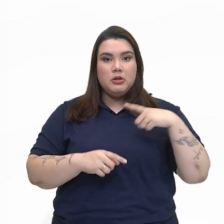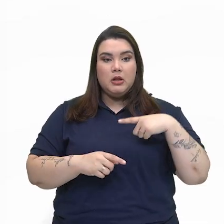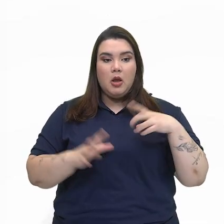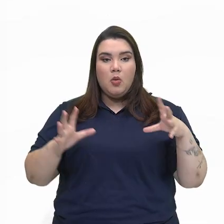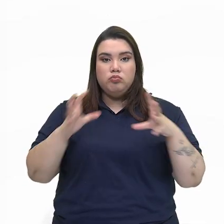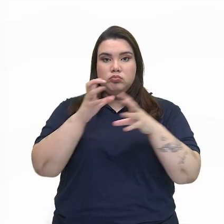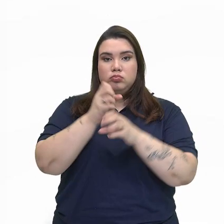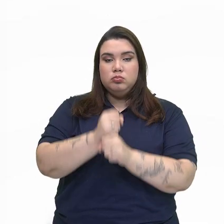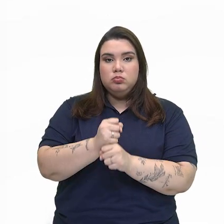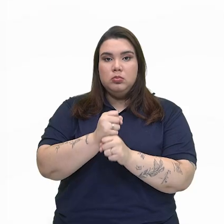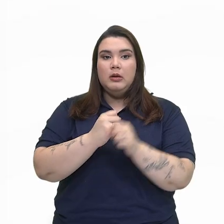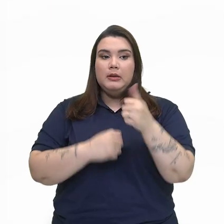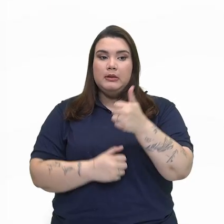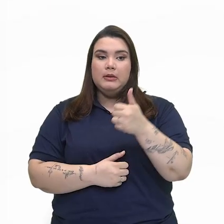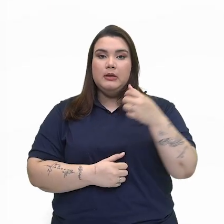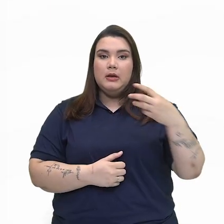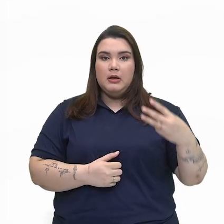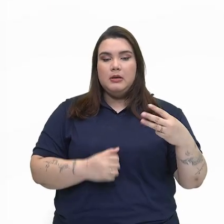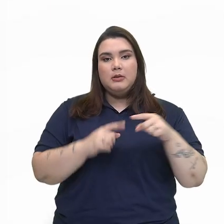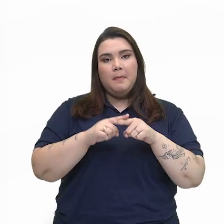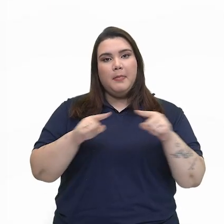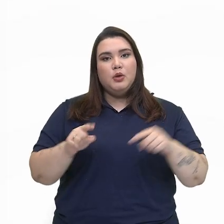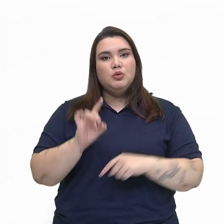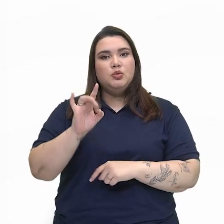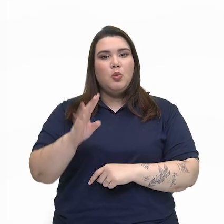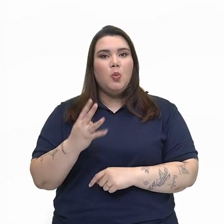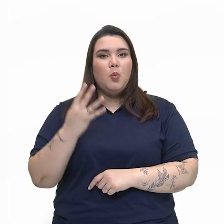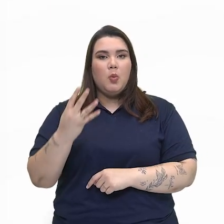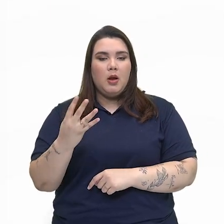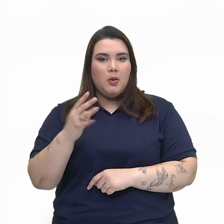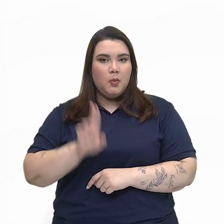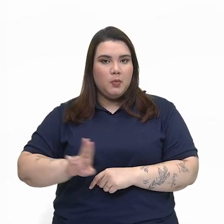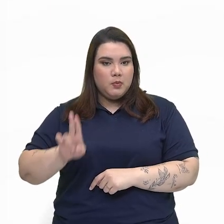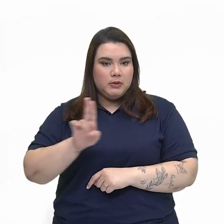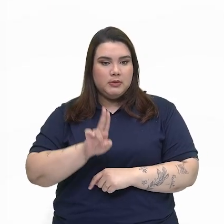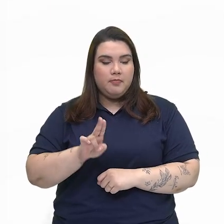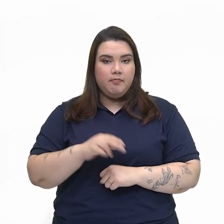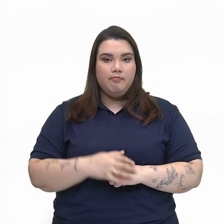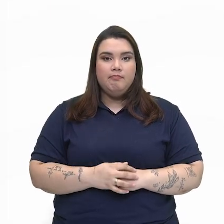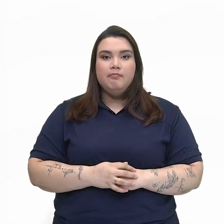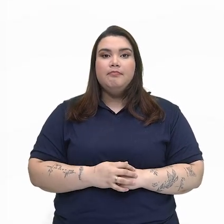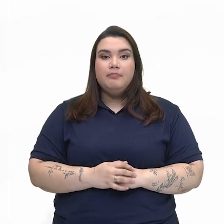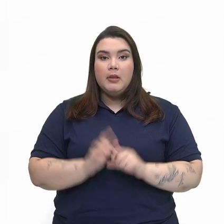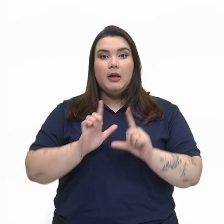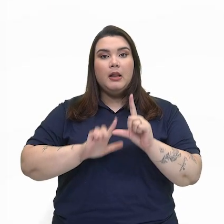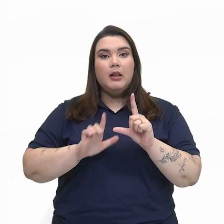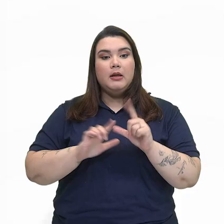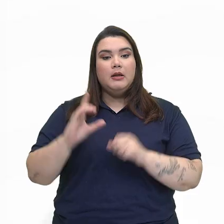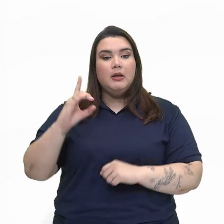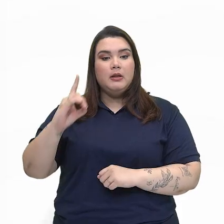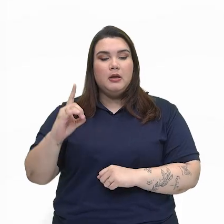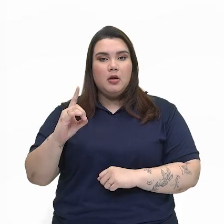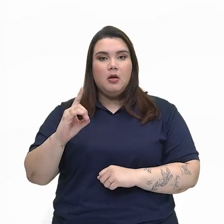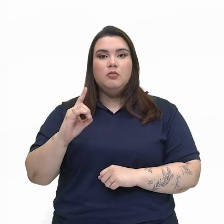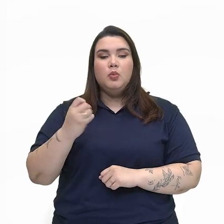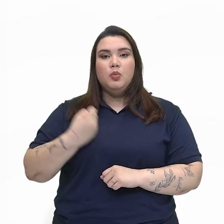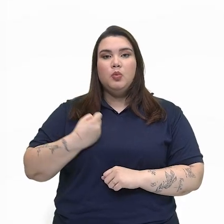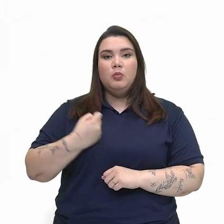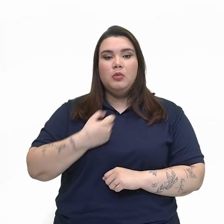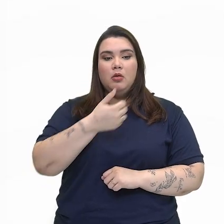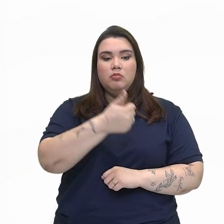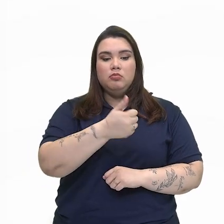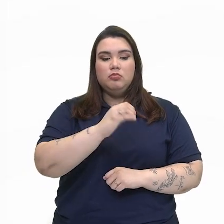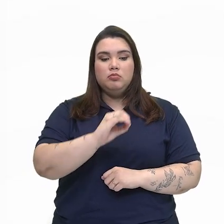13 algarismos aí, mas só 4 são significativos. E na letra D, 1034,